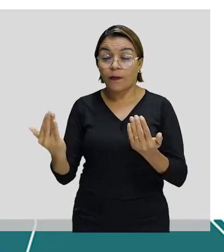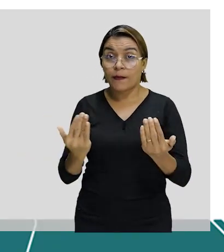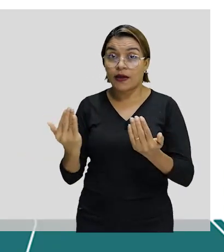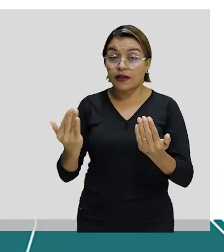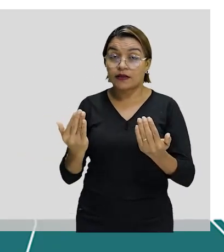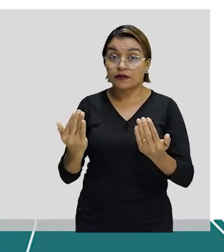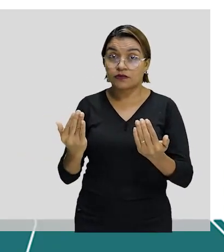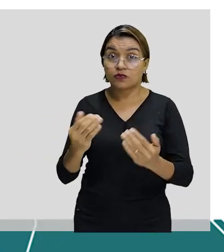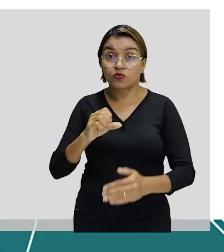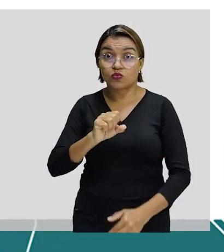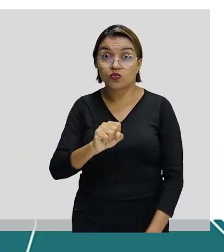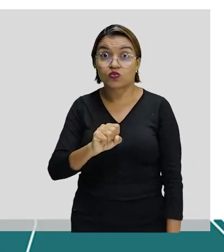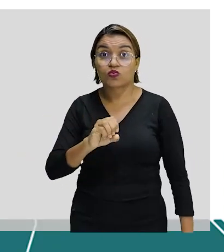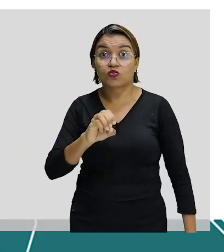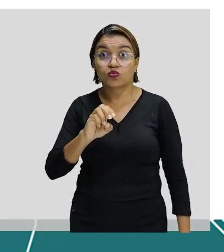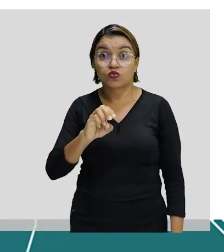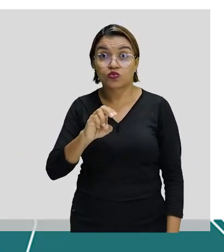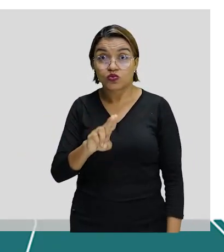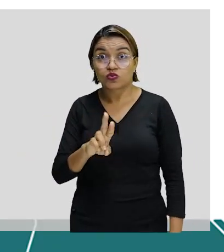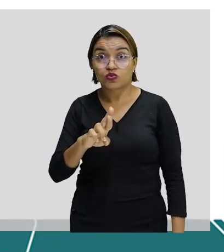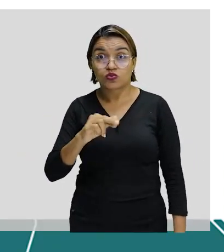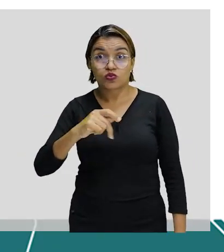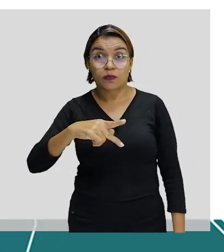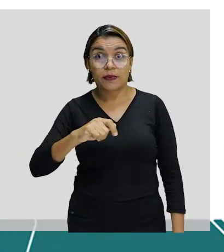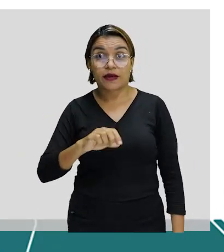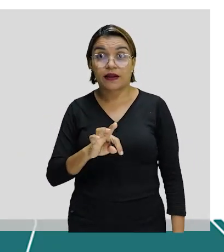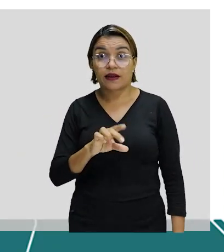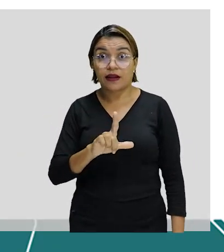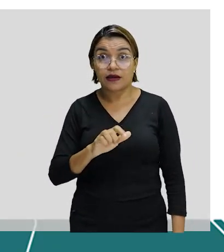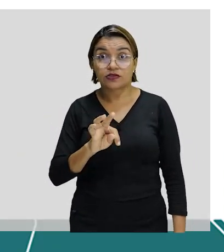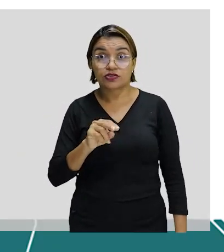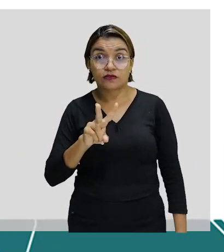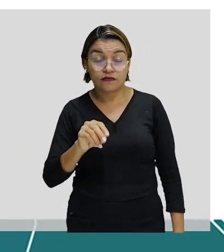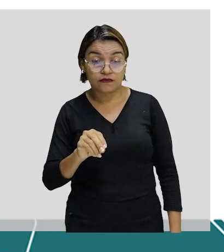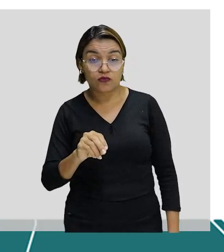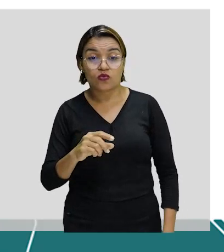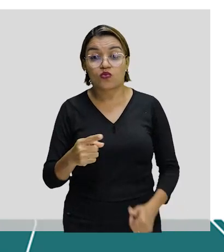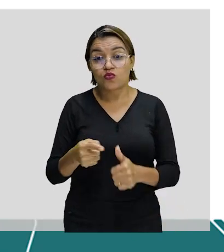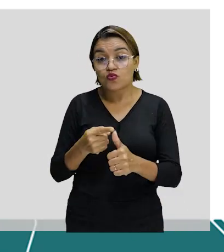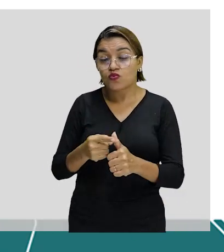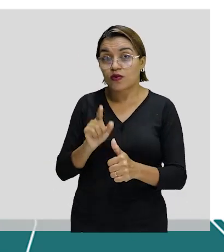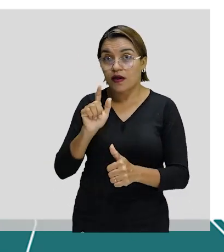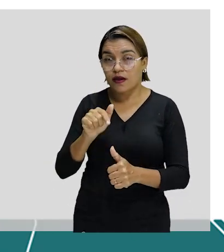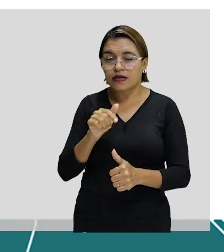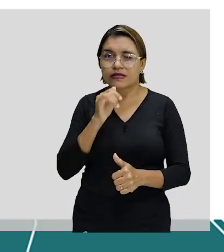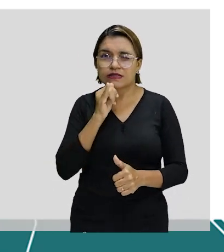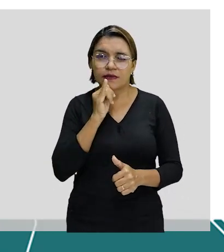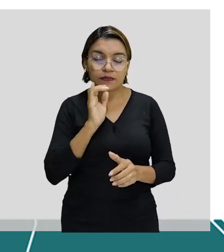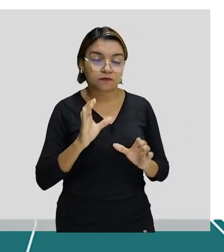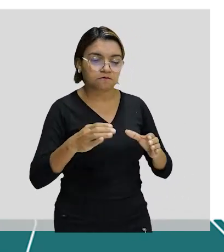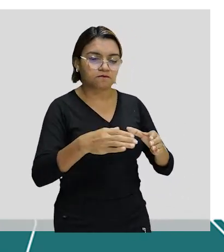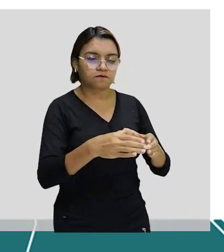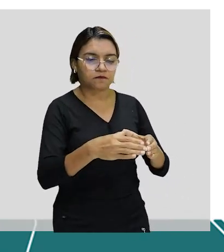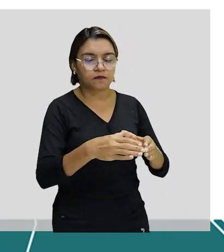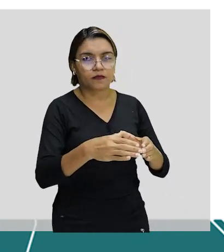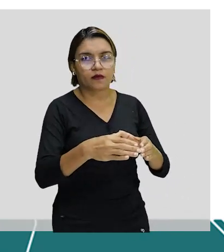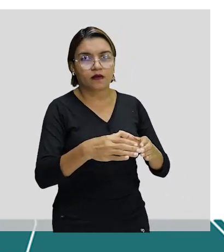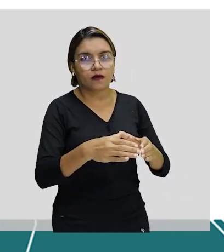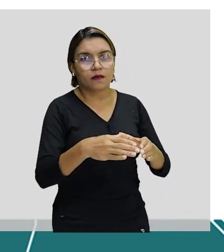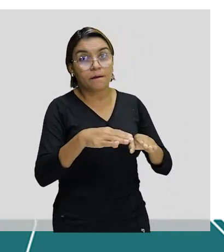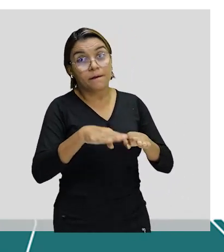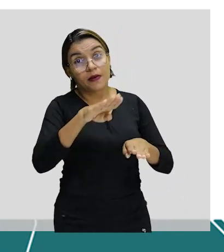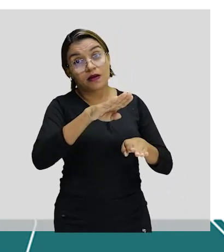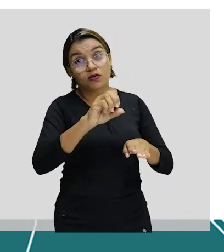no superlativo um vai se destacar entre um grupo. Ele vai chamar mais atenção para mais ou para